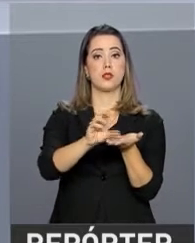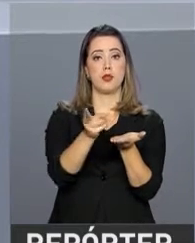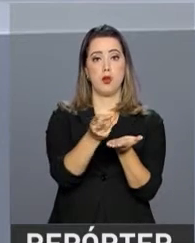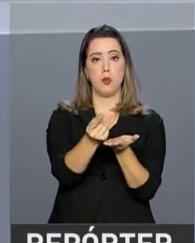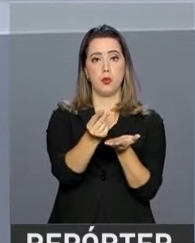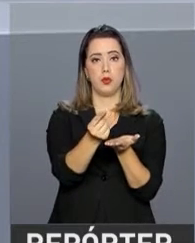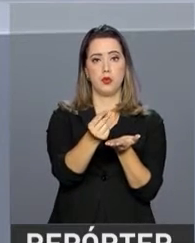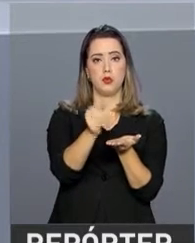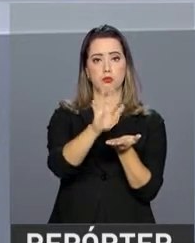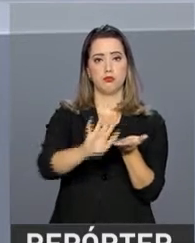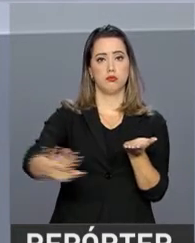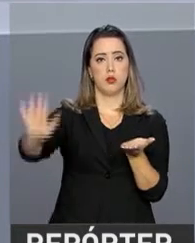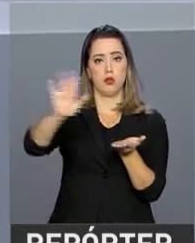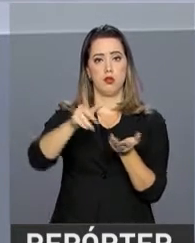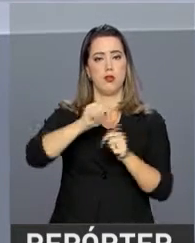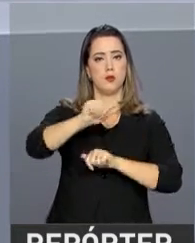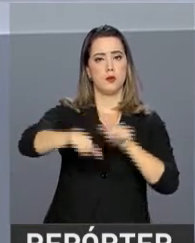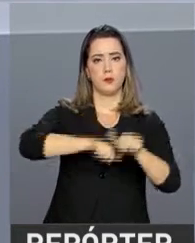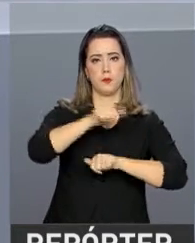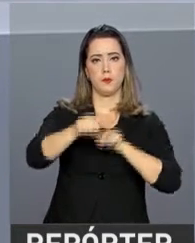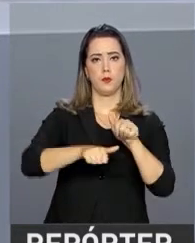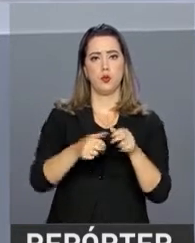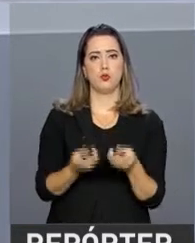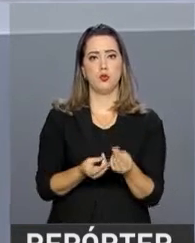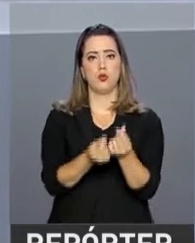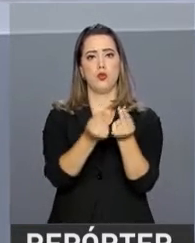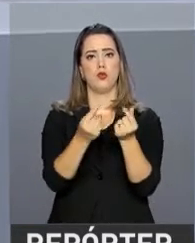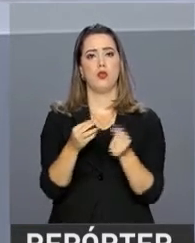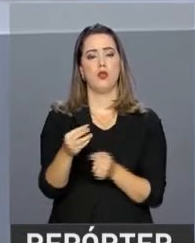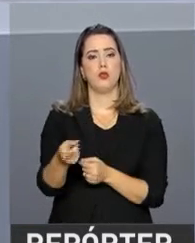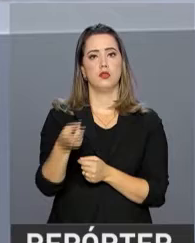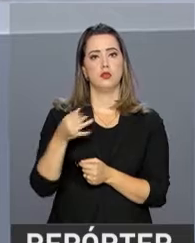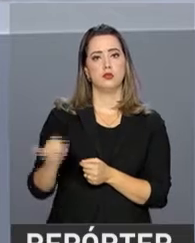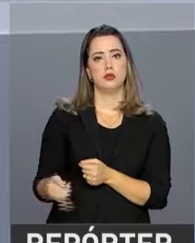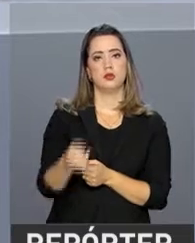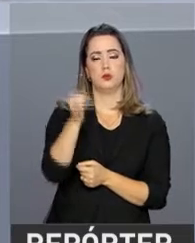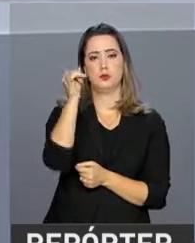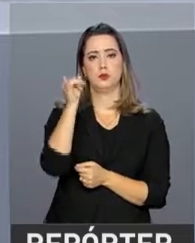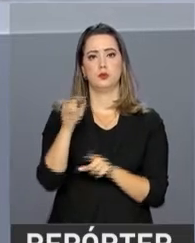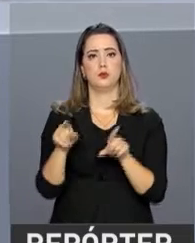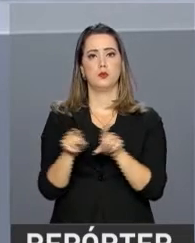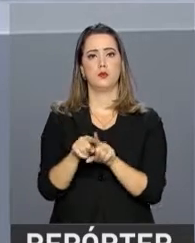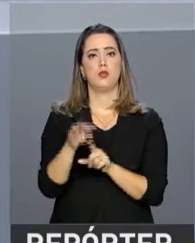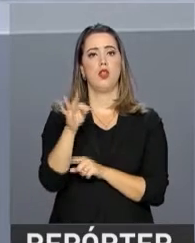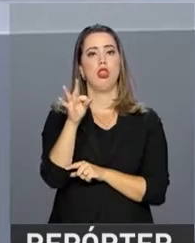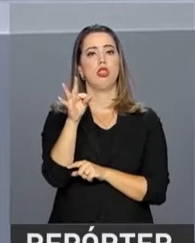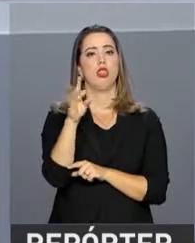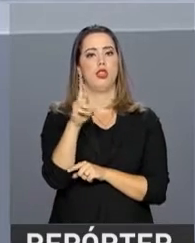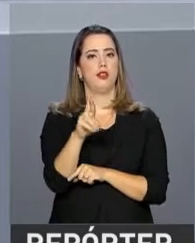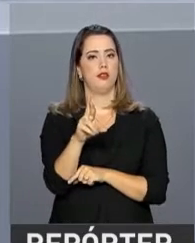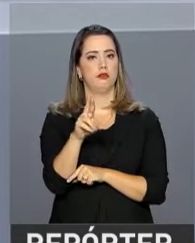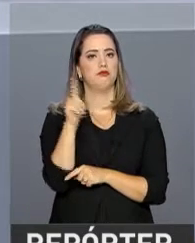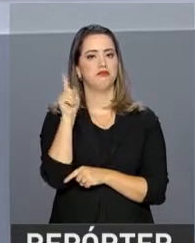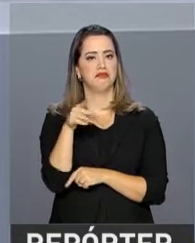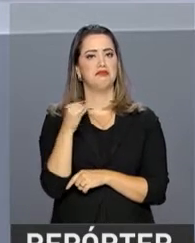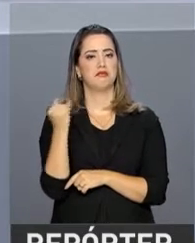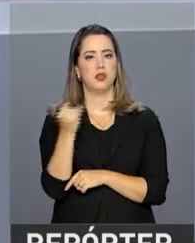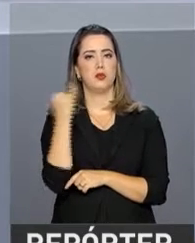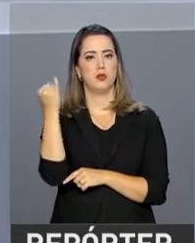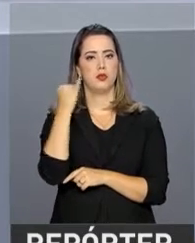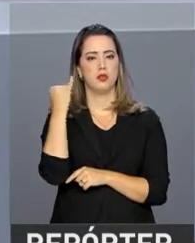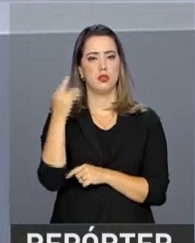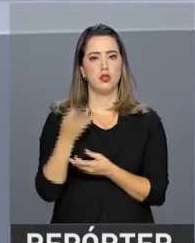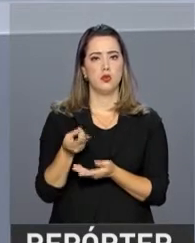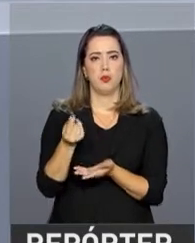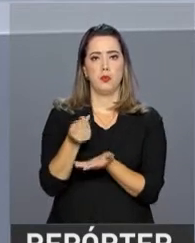alterou o método de cálculo da taxa básica financeira, que compõe a taxa referencial, a chamada TR, que serve de referência para